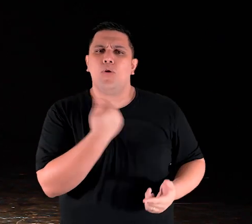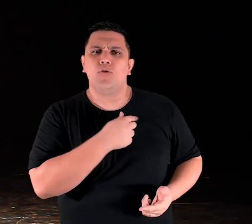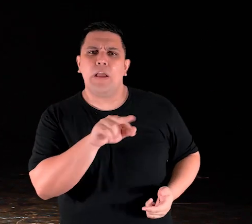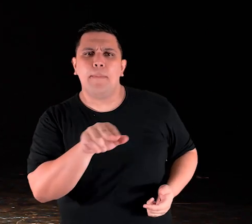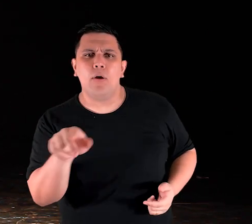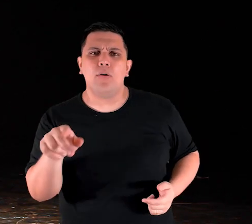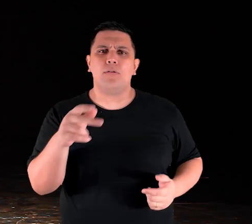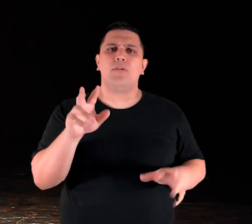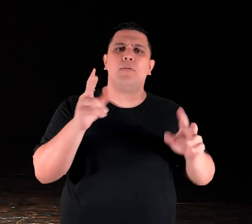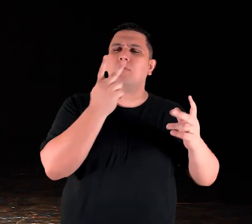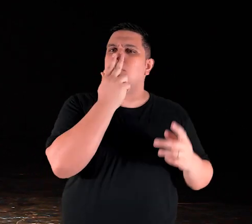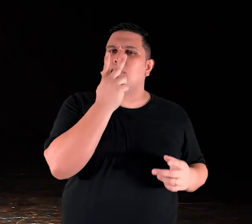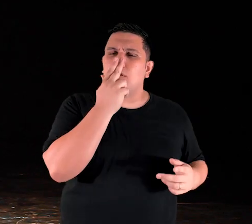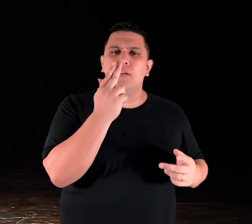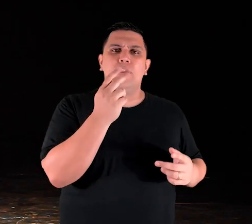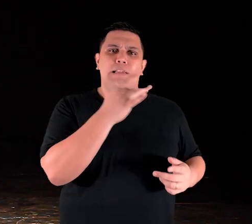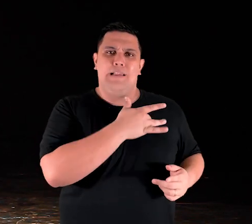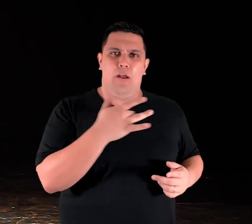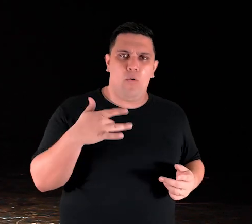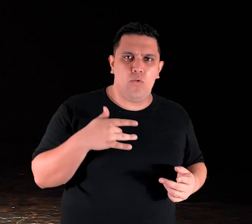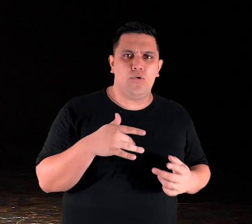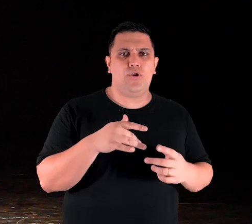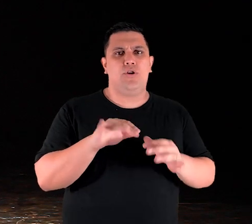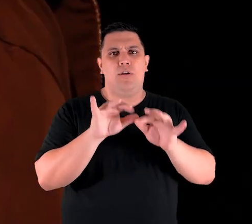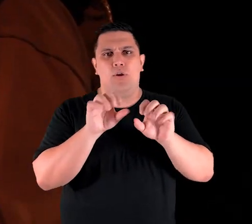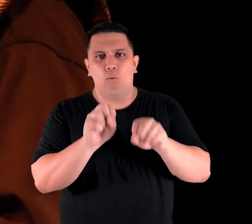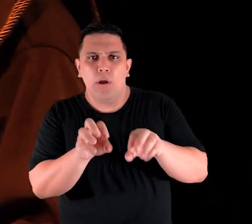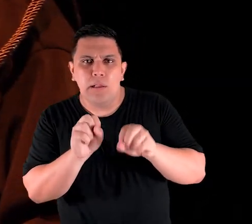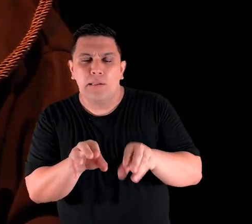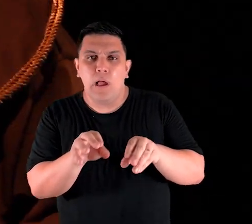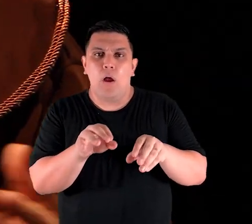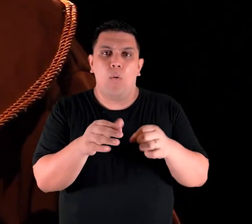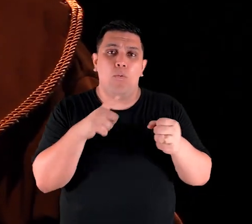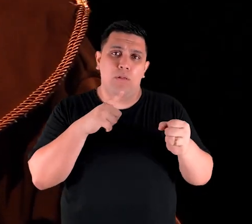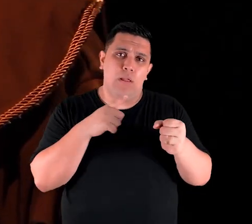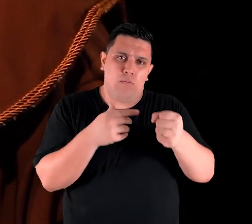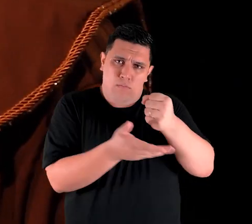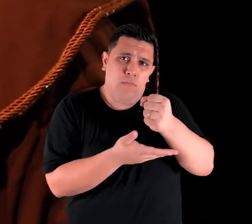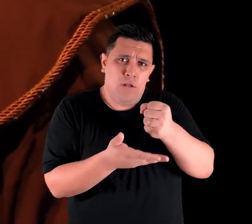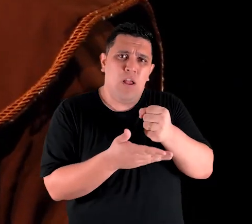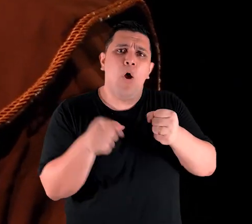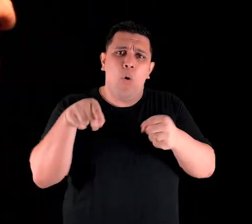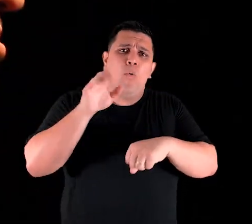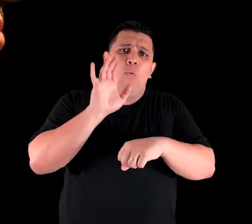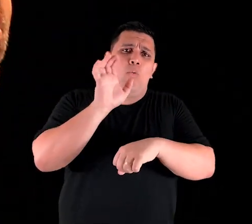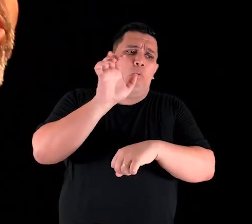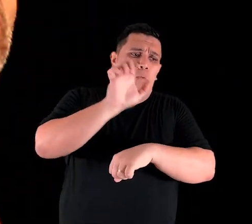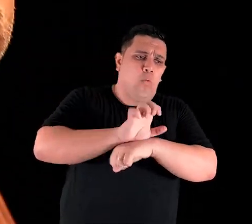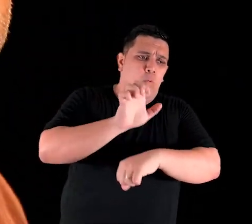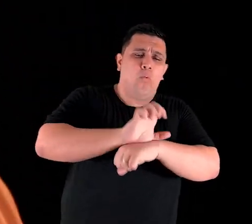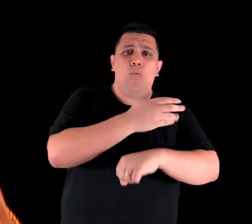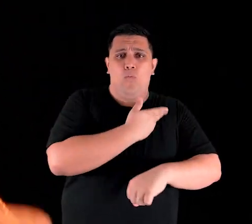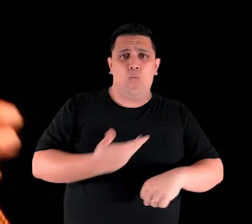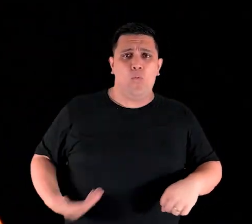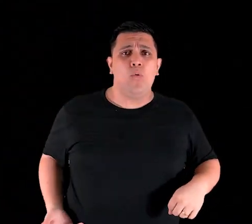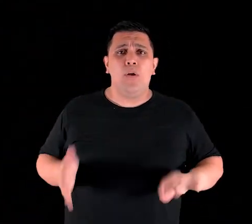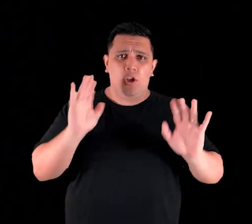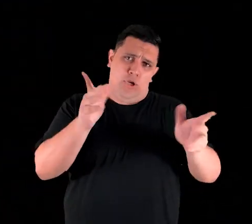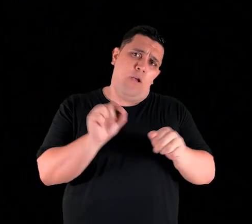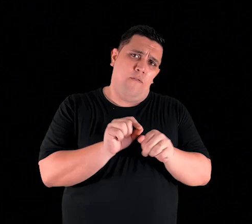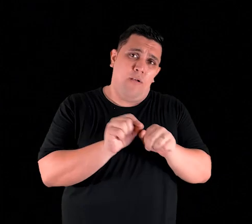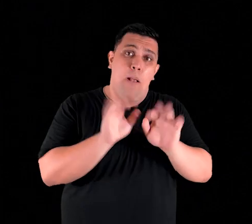educação. Promova uma infraestrutura. Isso o Estado já vem fazendo. Todavia, sou a favor que